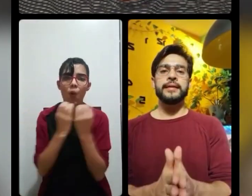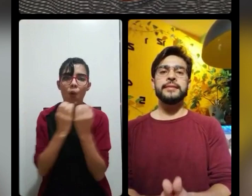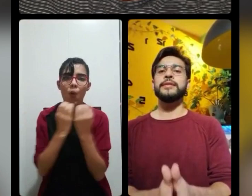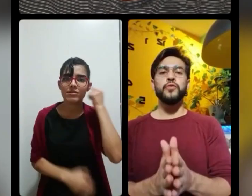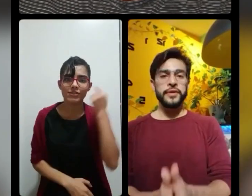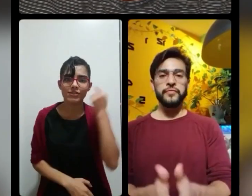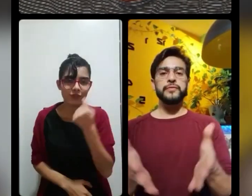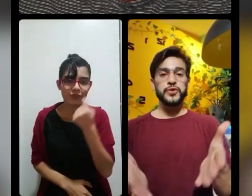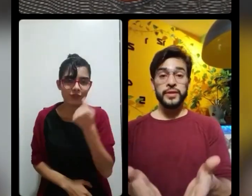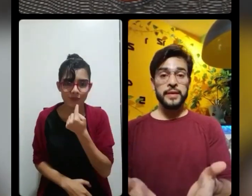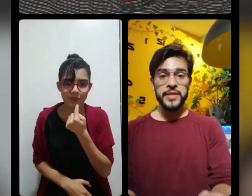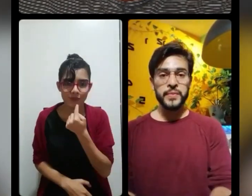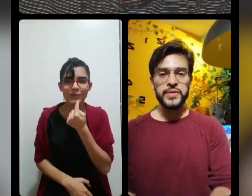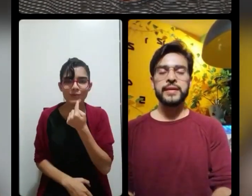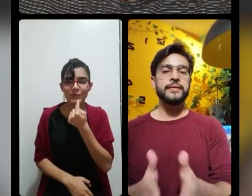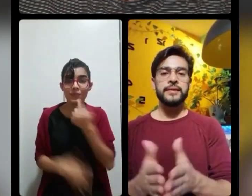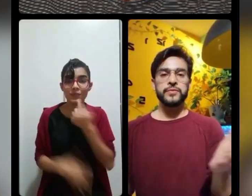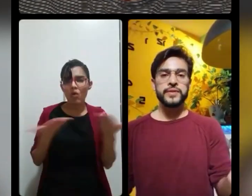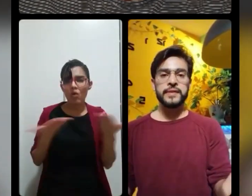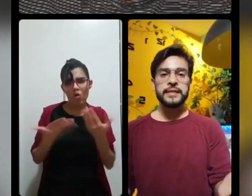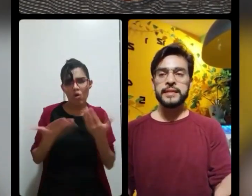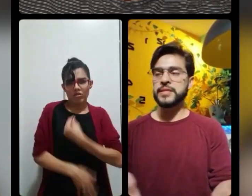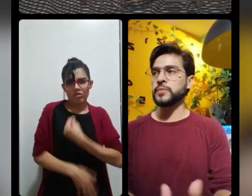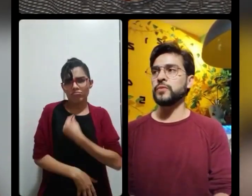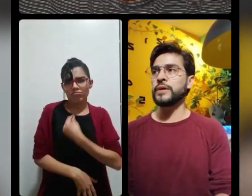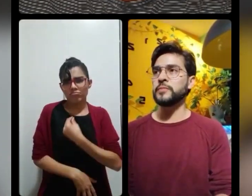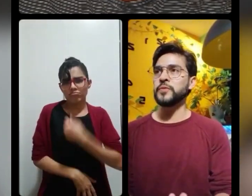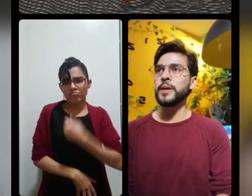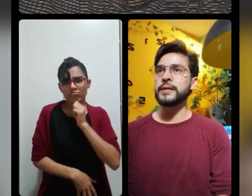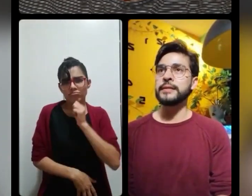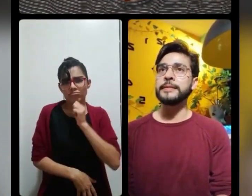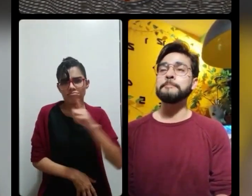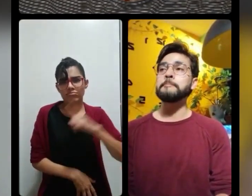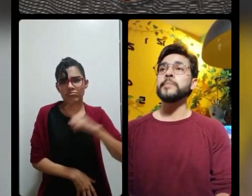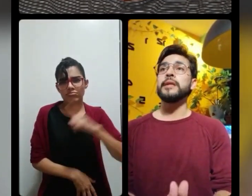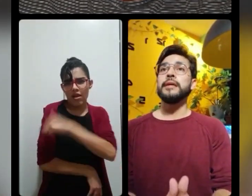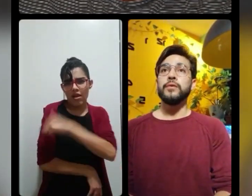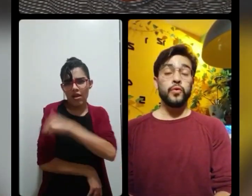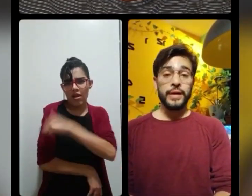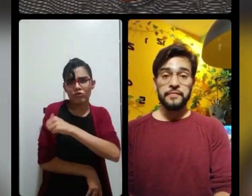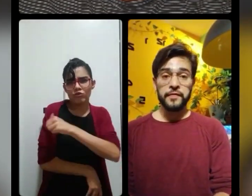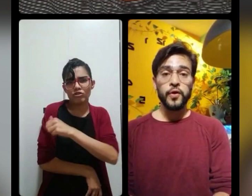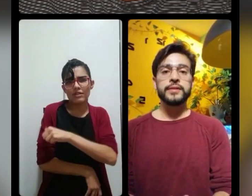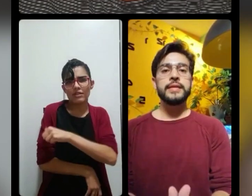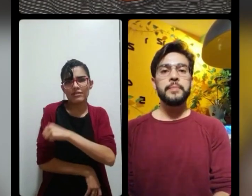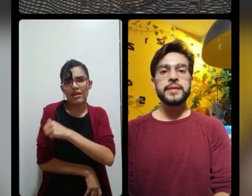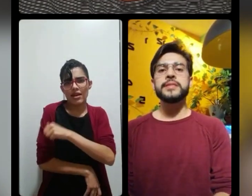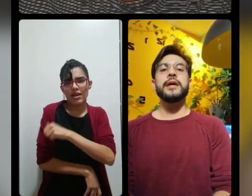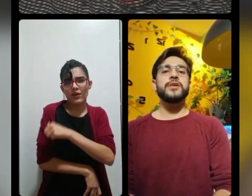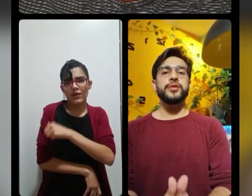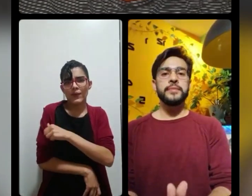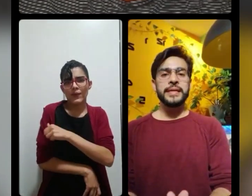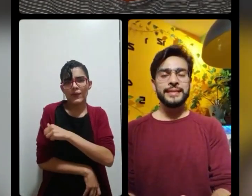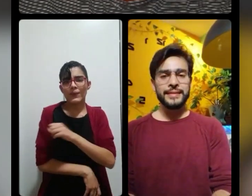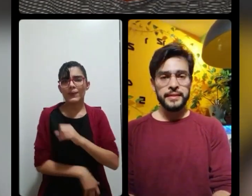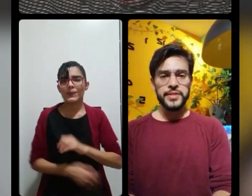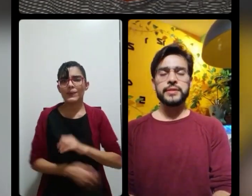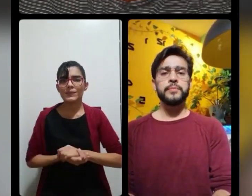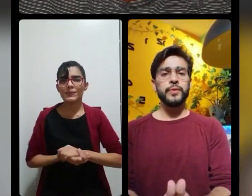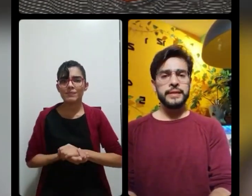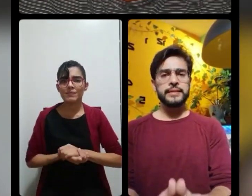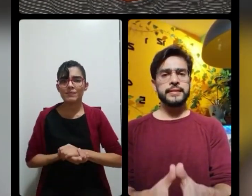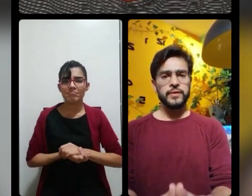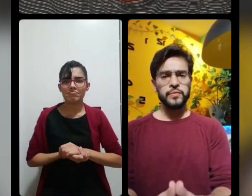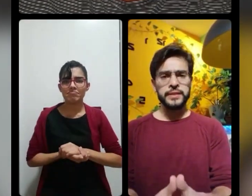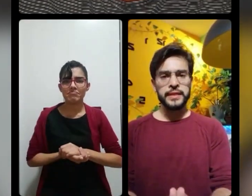existe ainda no Rio, funciona na mesma sede, que inclusive é lindíssimo, um lugar muito bacana, um lugar forte de aprendizagem,